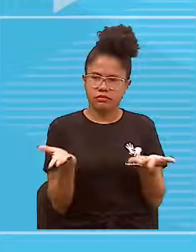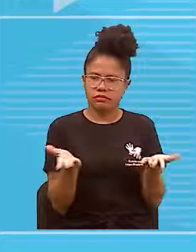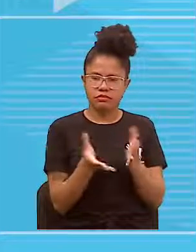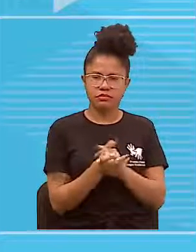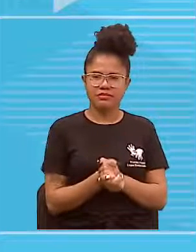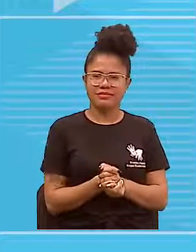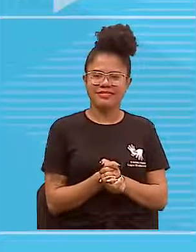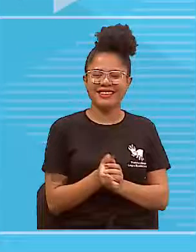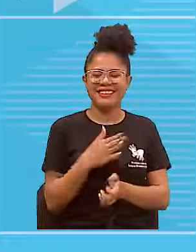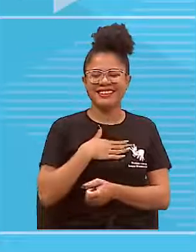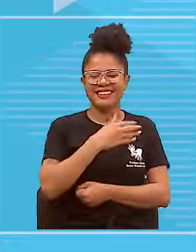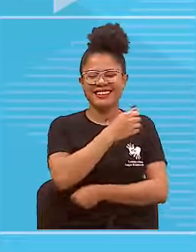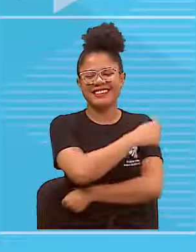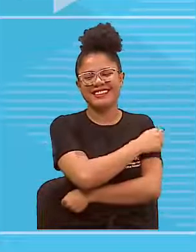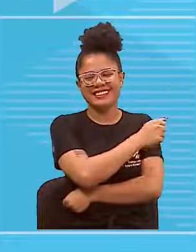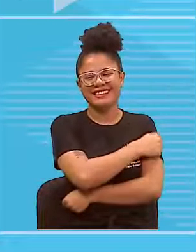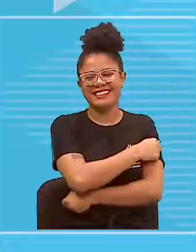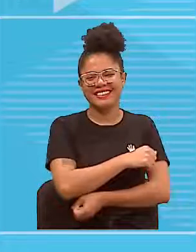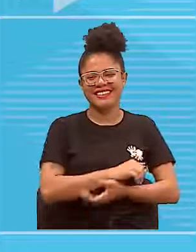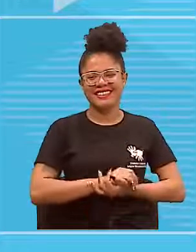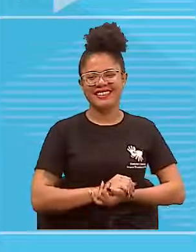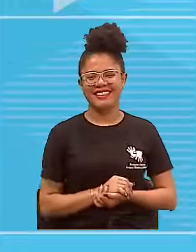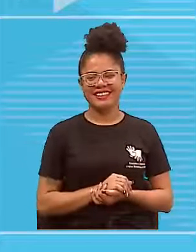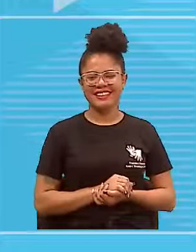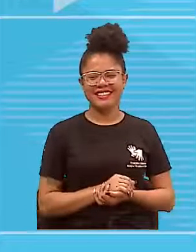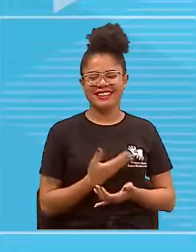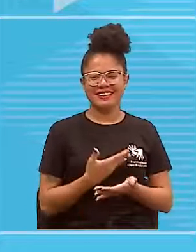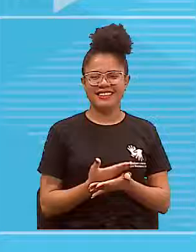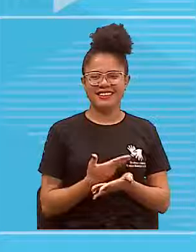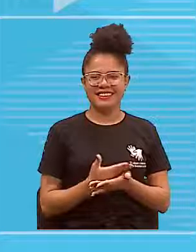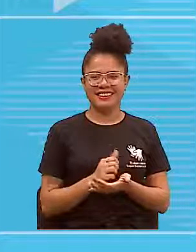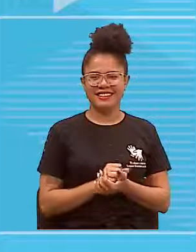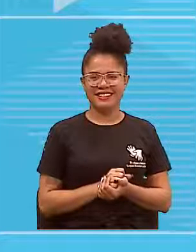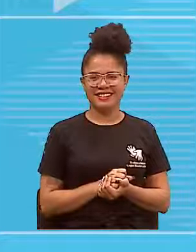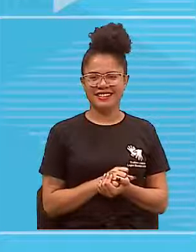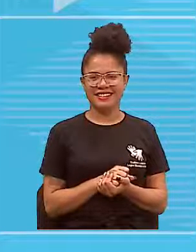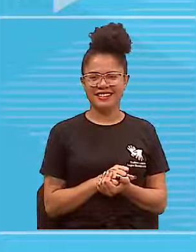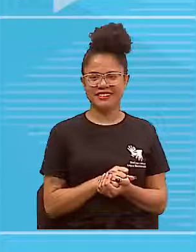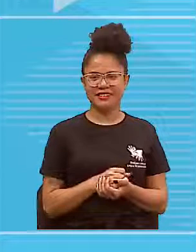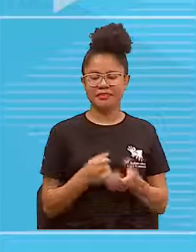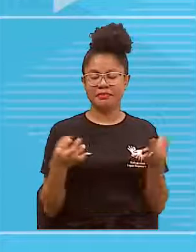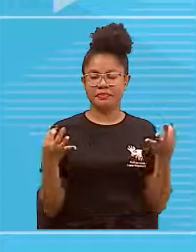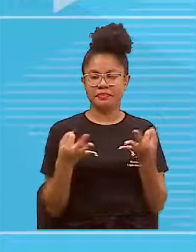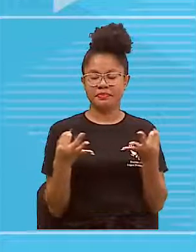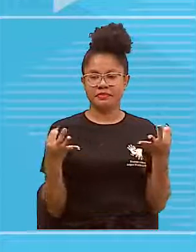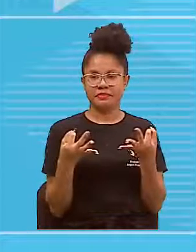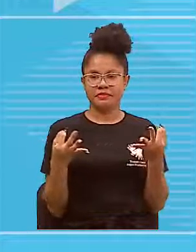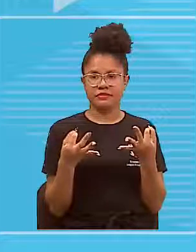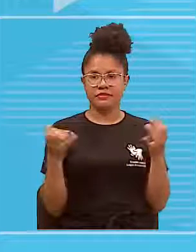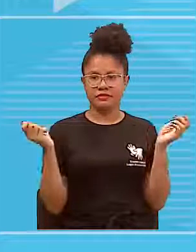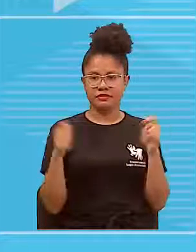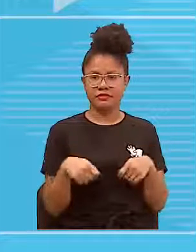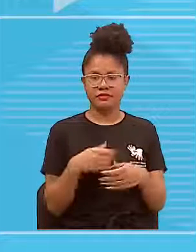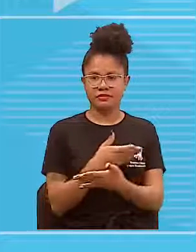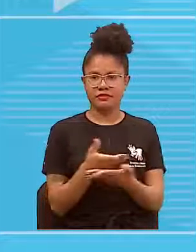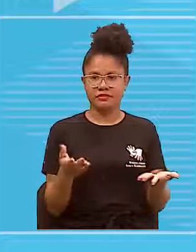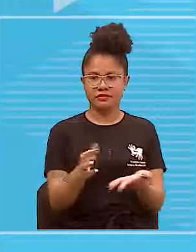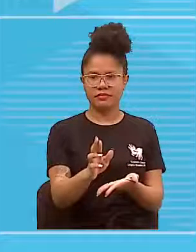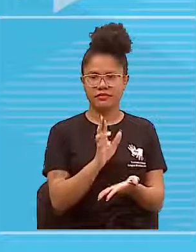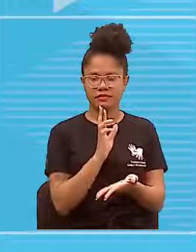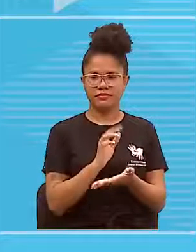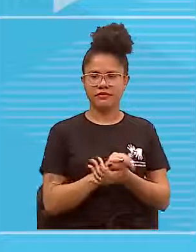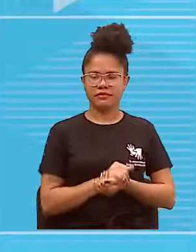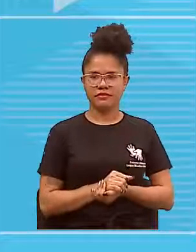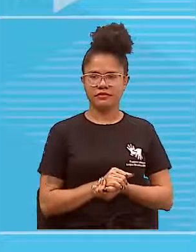Meus queridos, para a aula ficar top, preciso da participação de vocês.